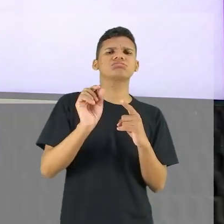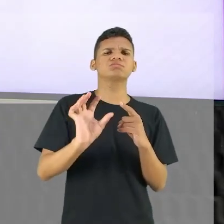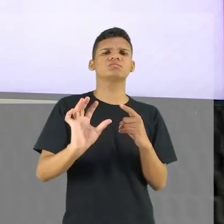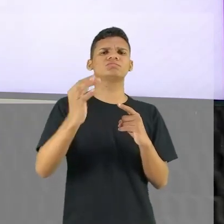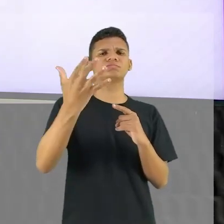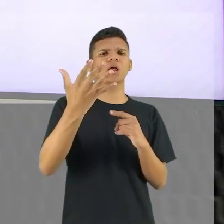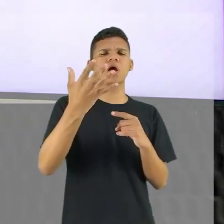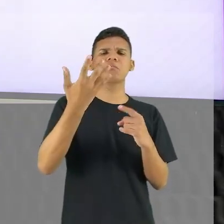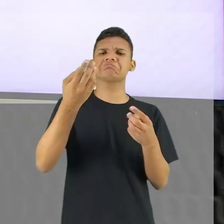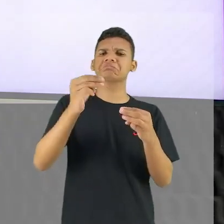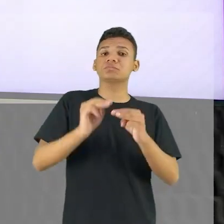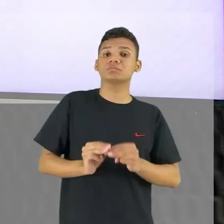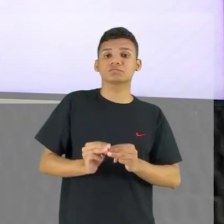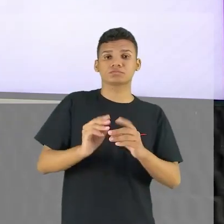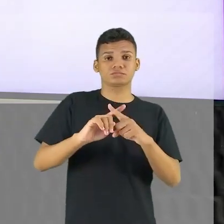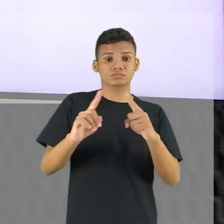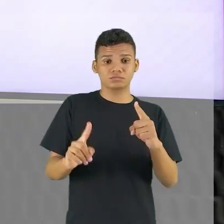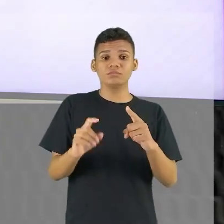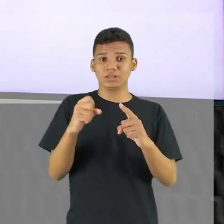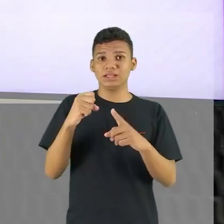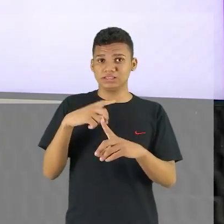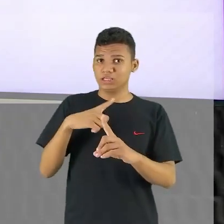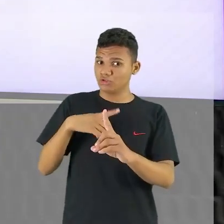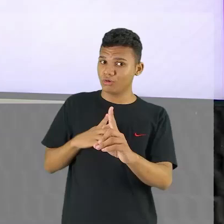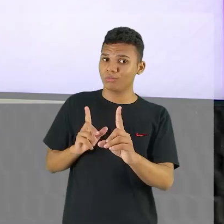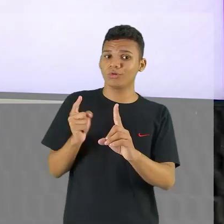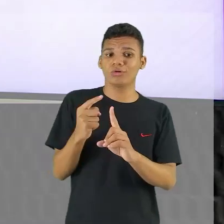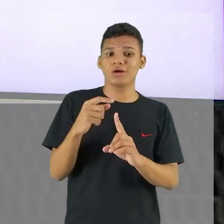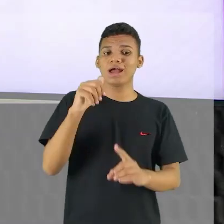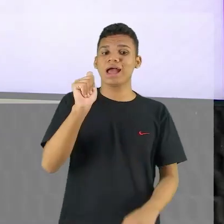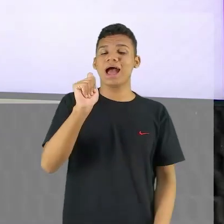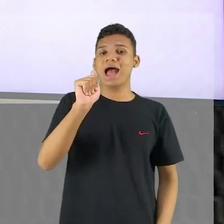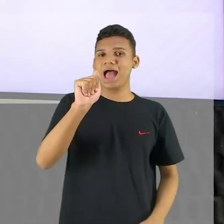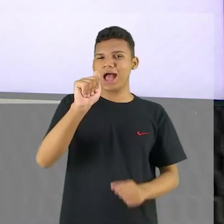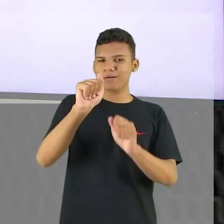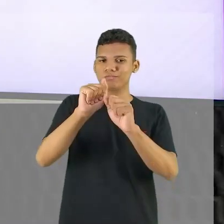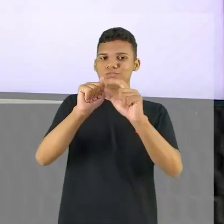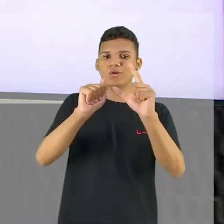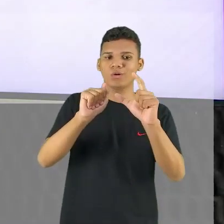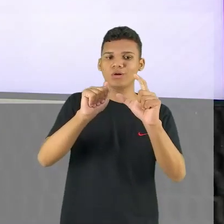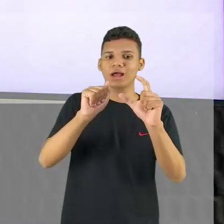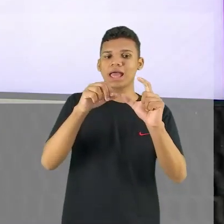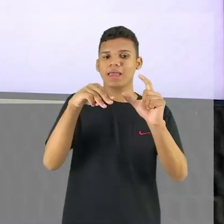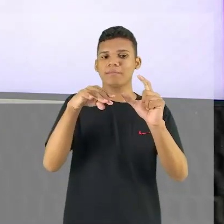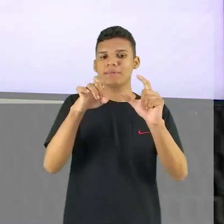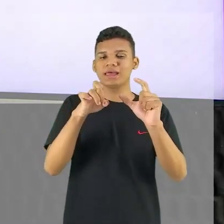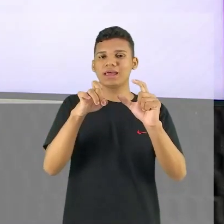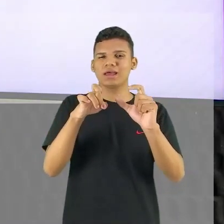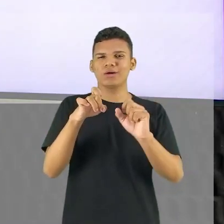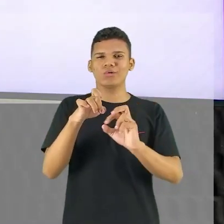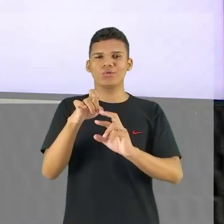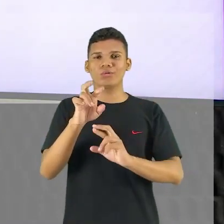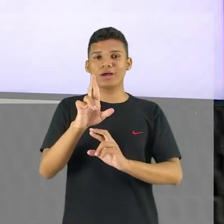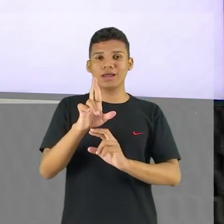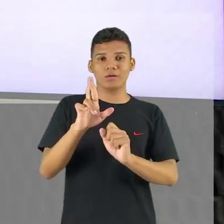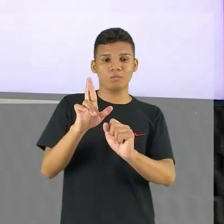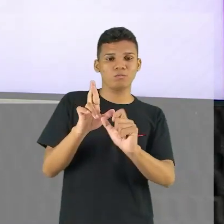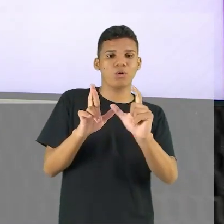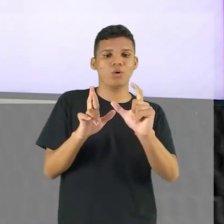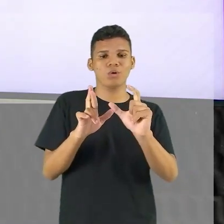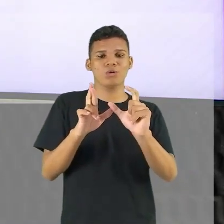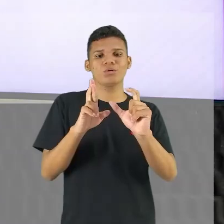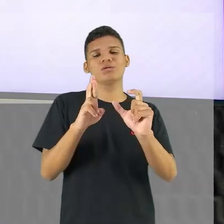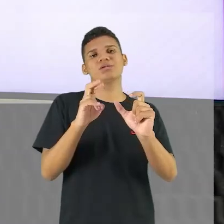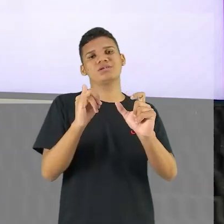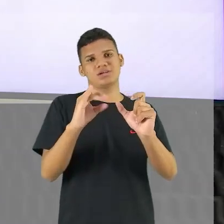aconteceu por acaso, isso é intencional. É um elemento tipográfico que está lá para te chamar a atenção de alguma coisa. O